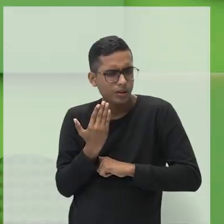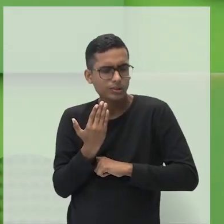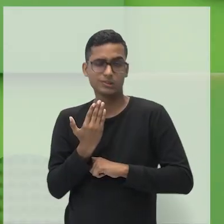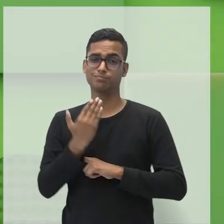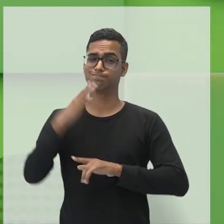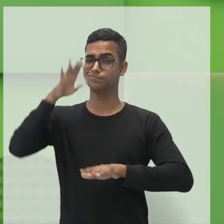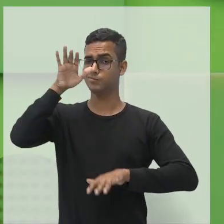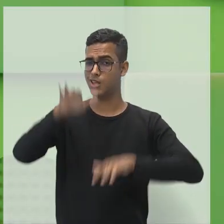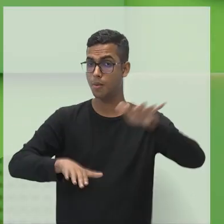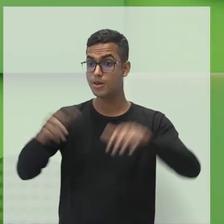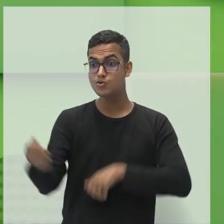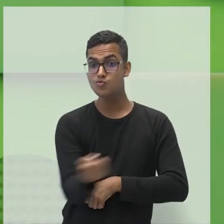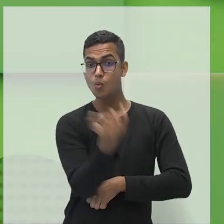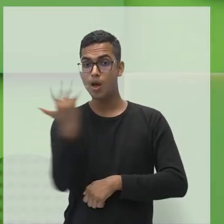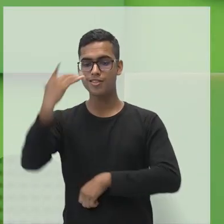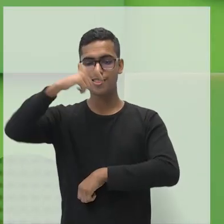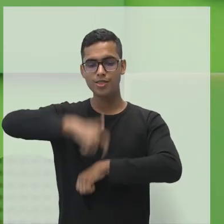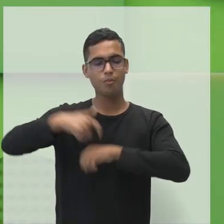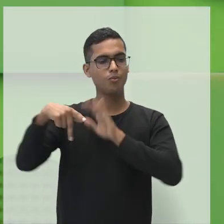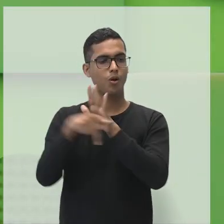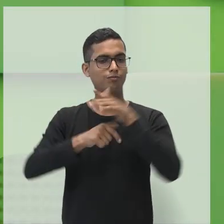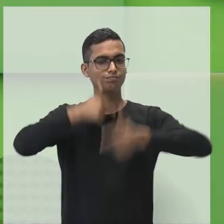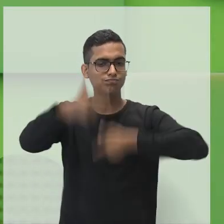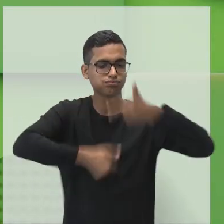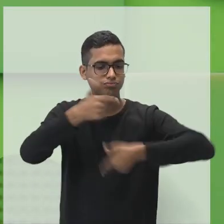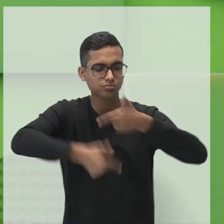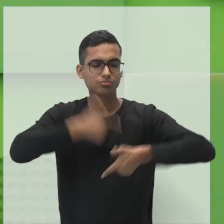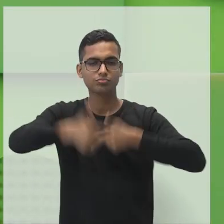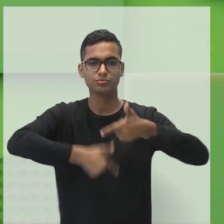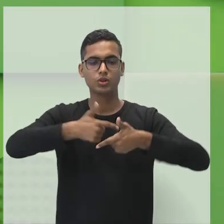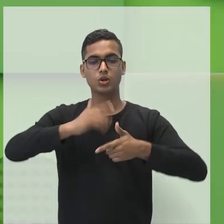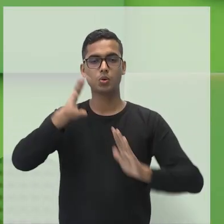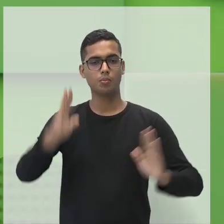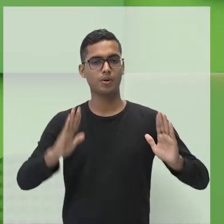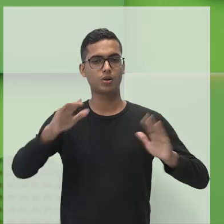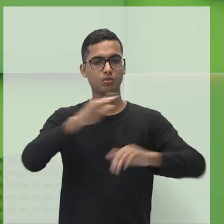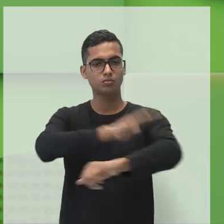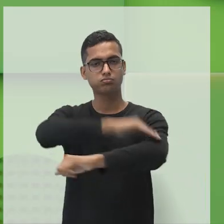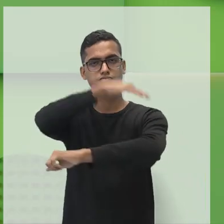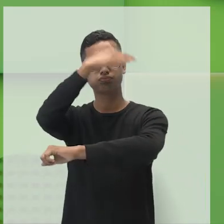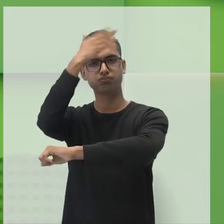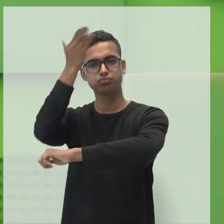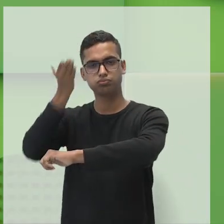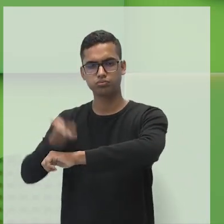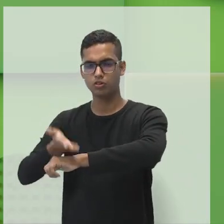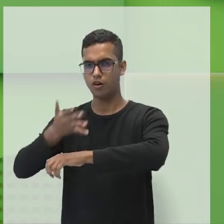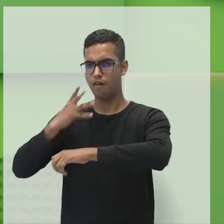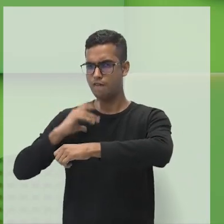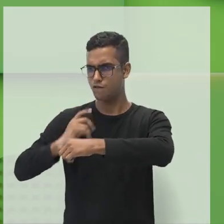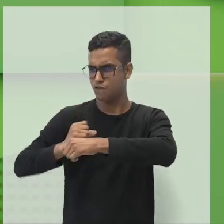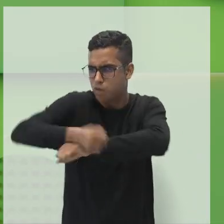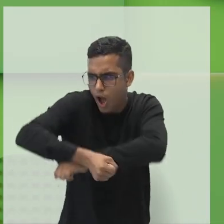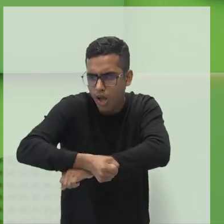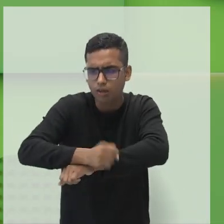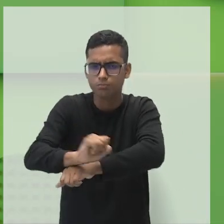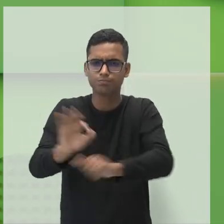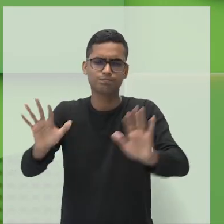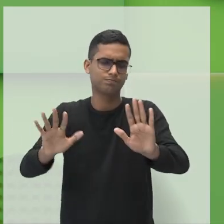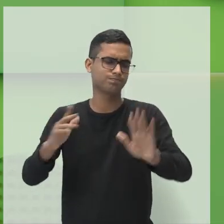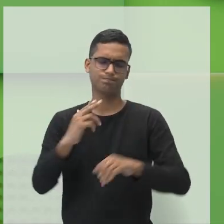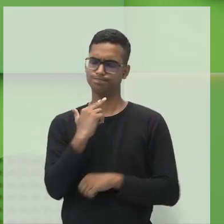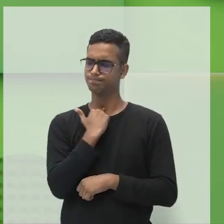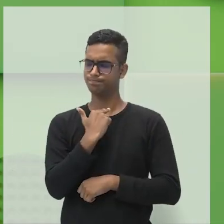trabalho e do tempo que você realiza ele durante o dia, né? Não pode ser forçado demais. Mas